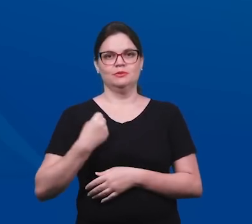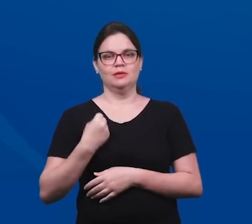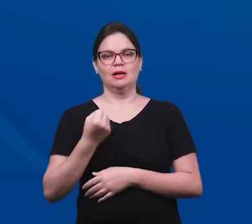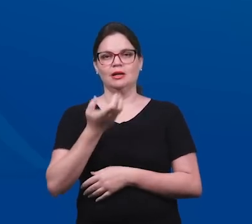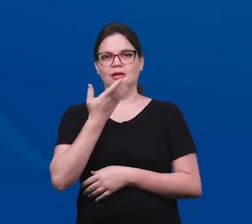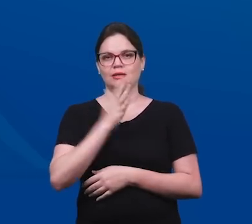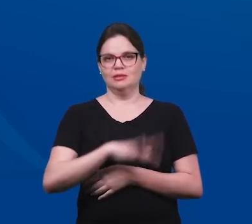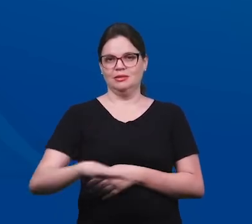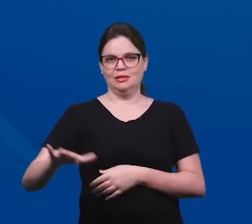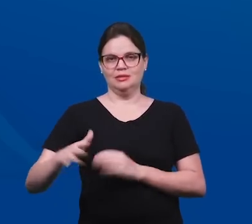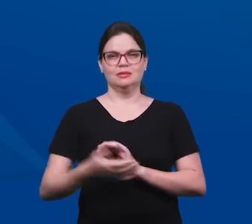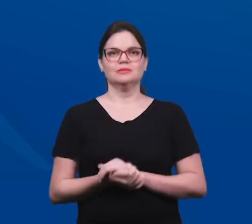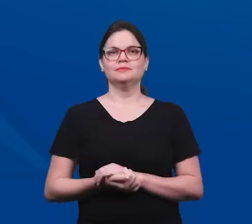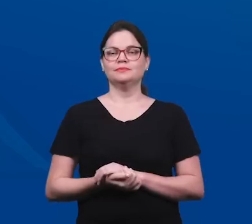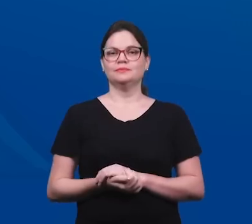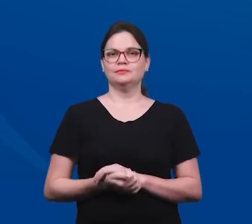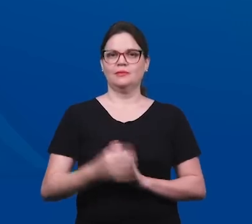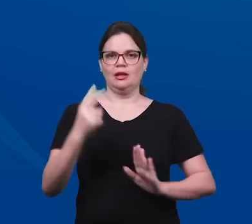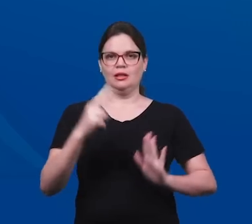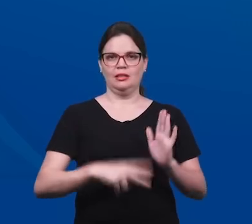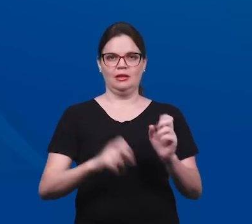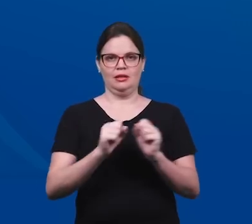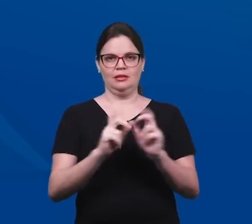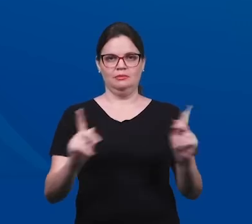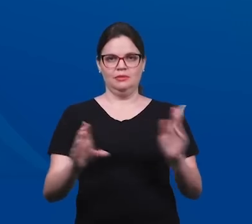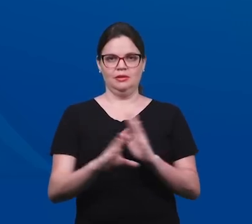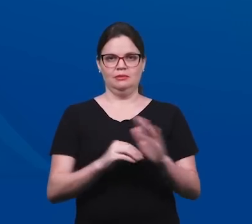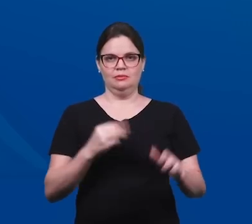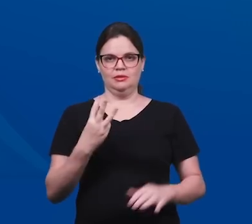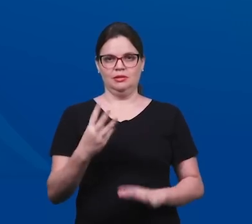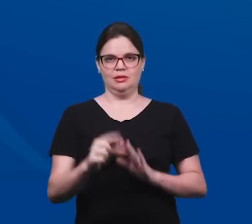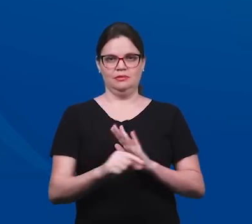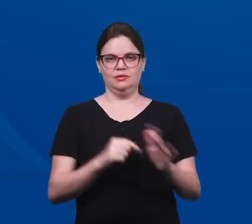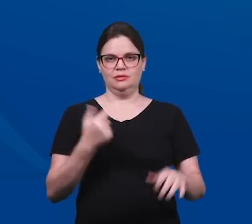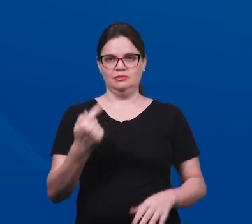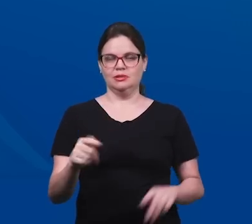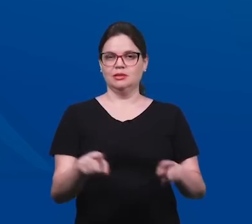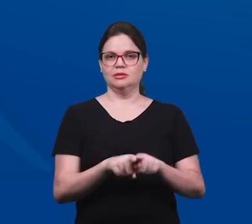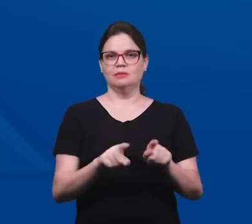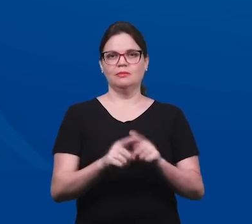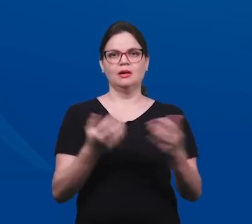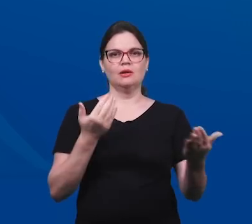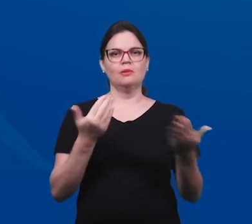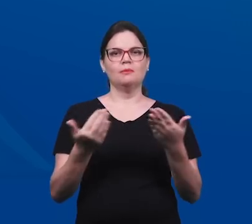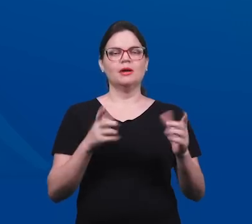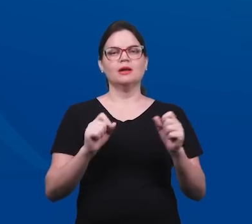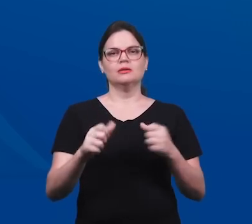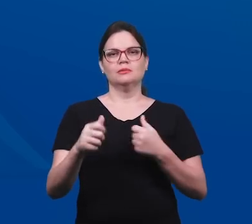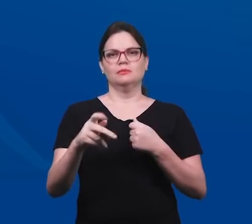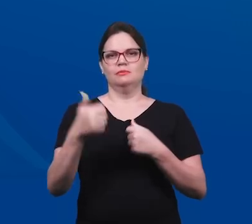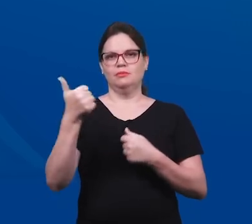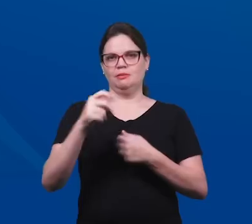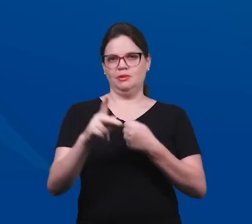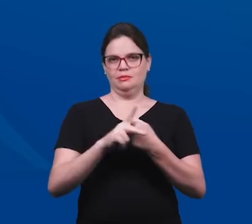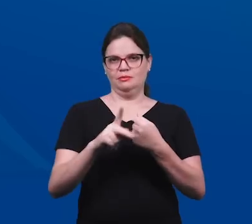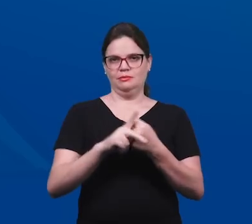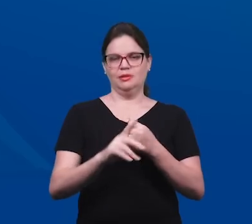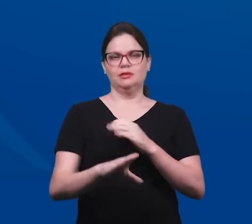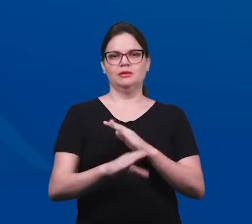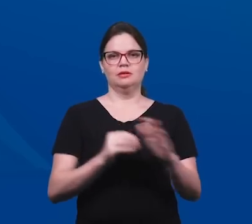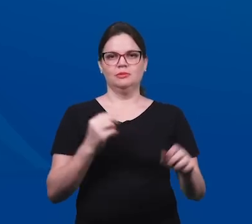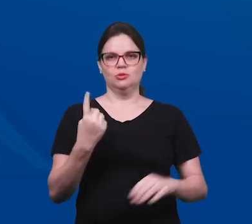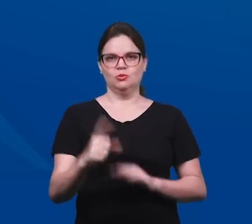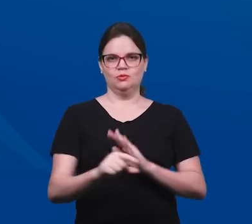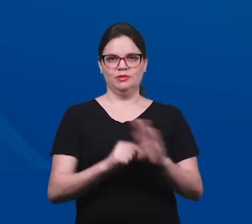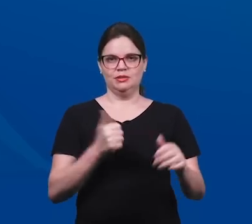Silas. Lendo Apocalipse, capítulo 3, verso 7a, comparado com 1 Pedro, capítulo 1, verso